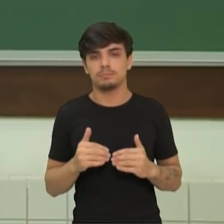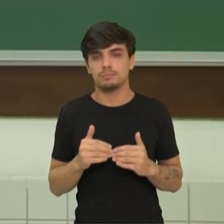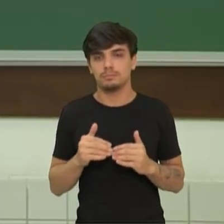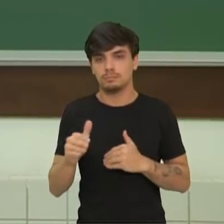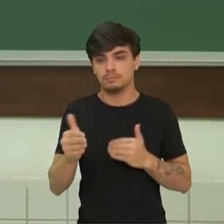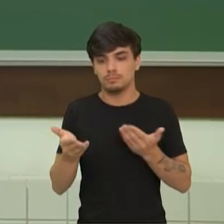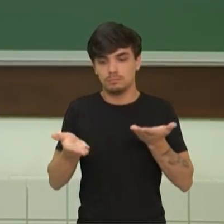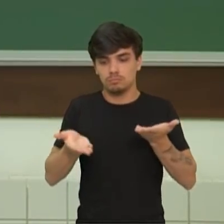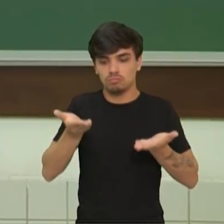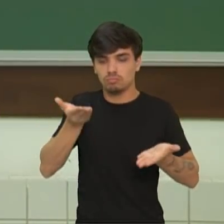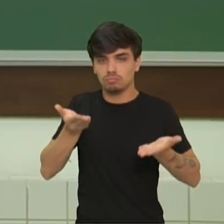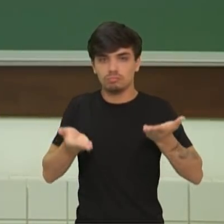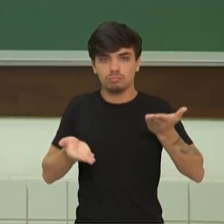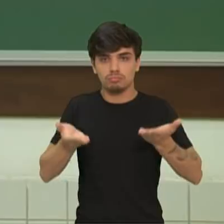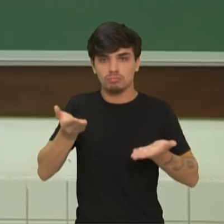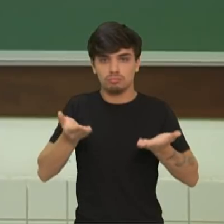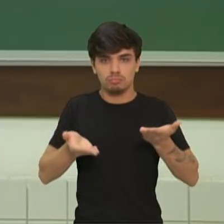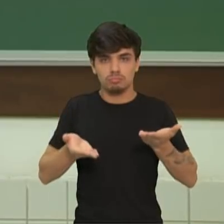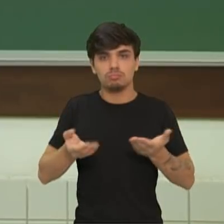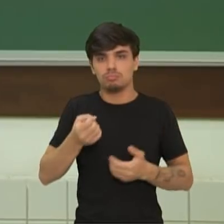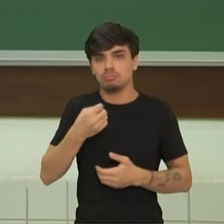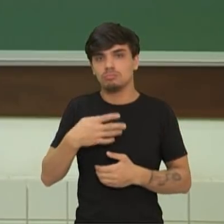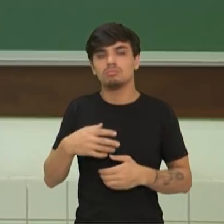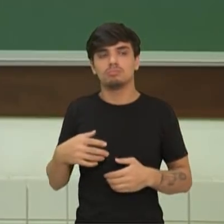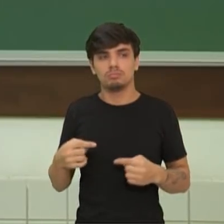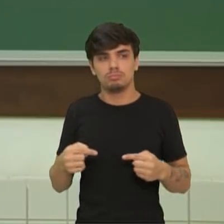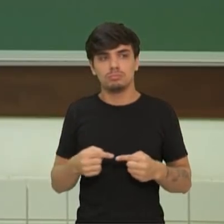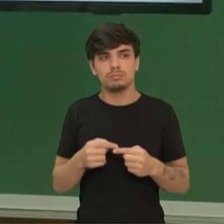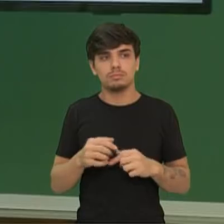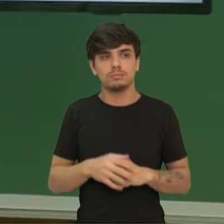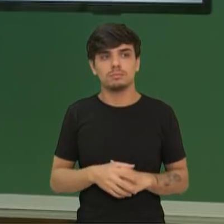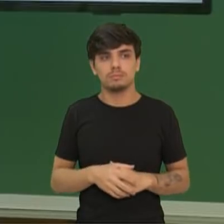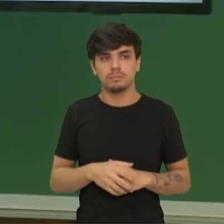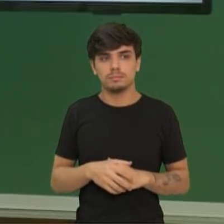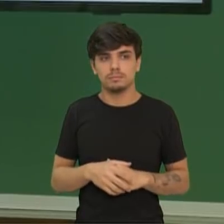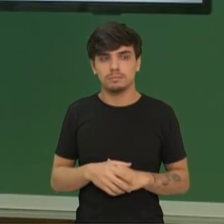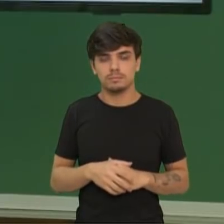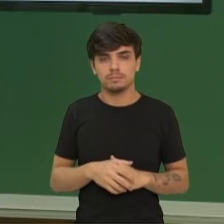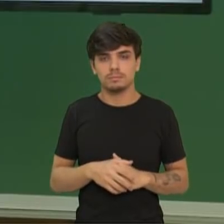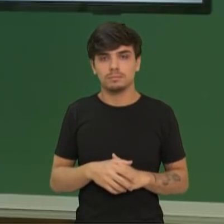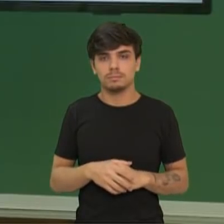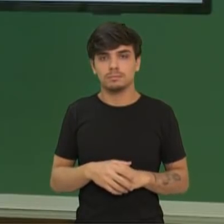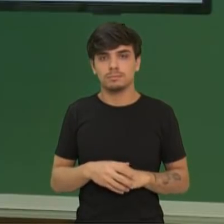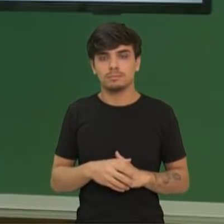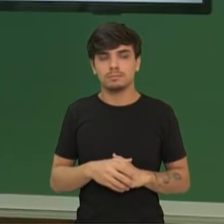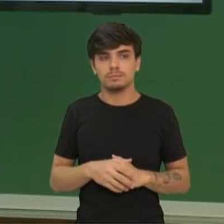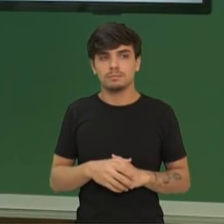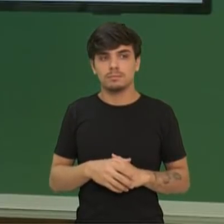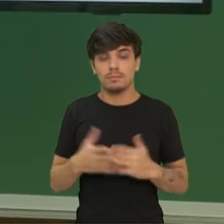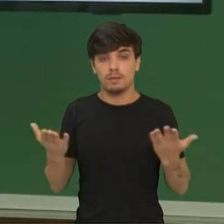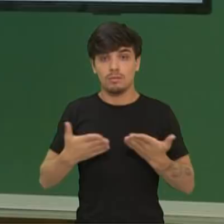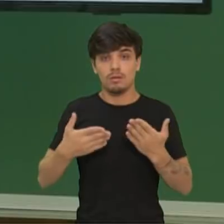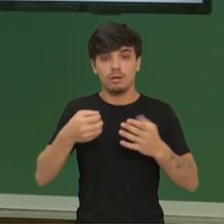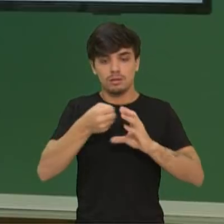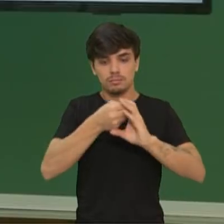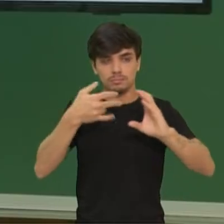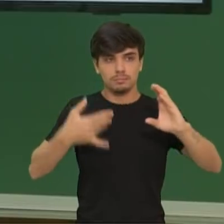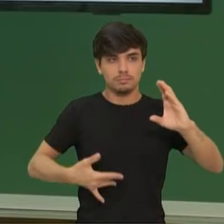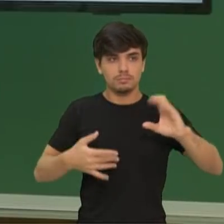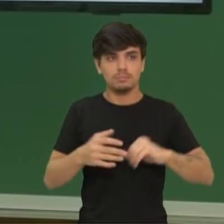balança comercial é sempre favorável para o seu governo. Mais duas características.